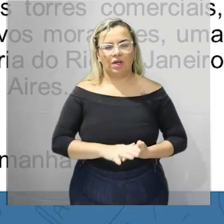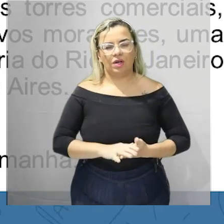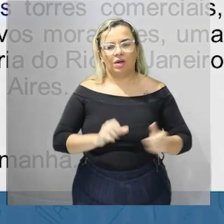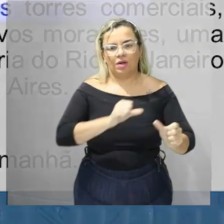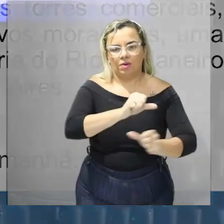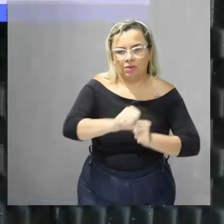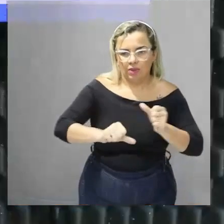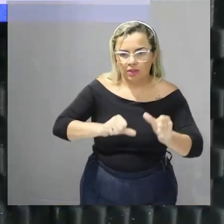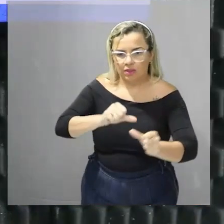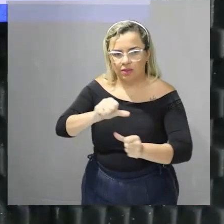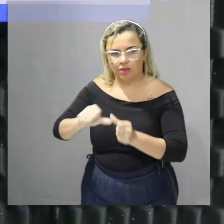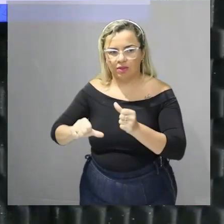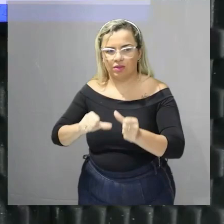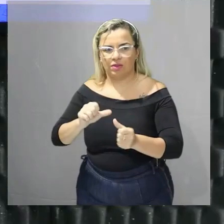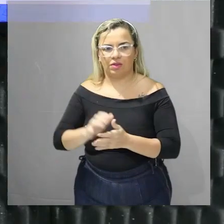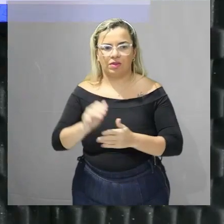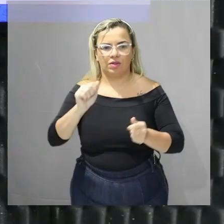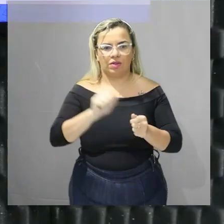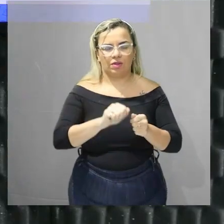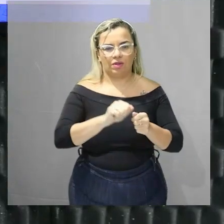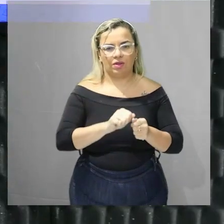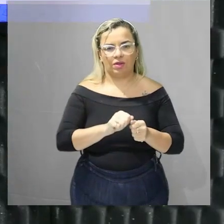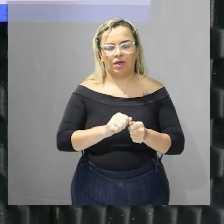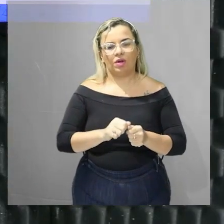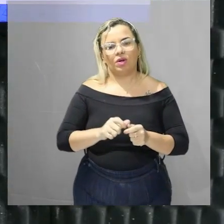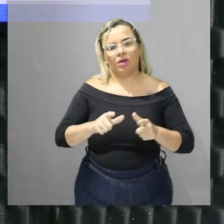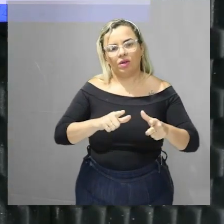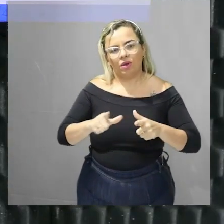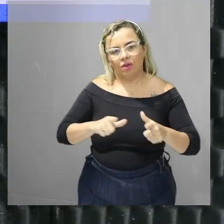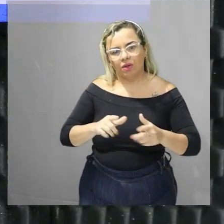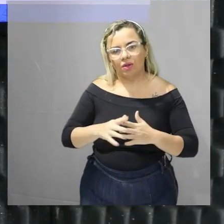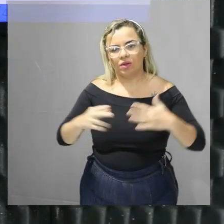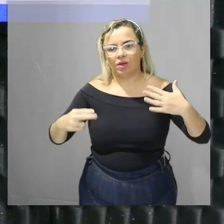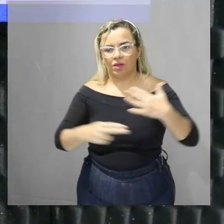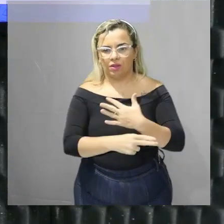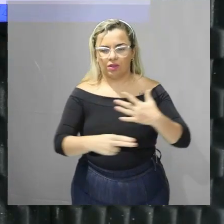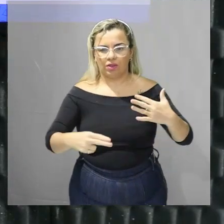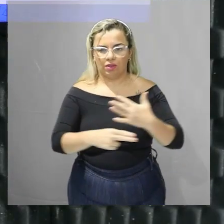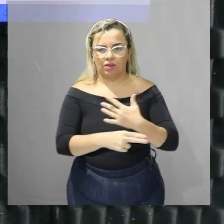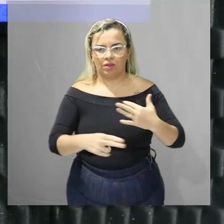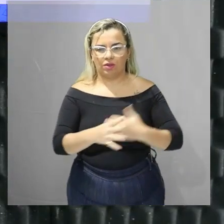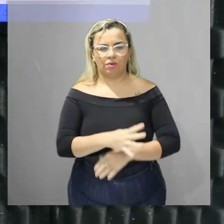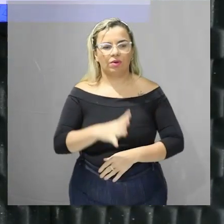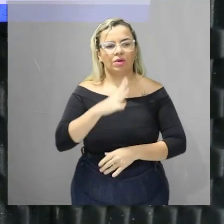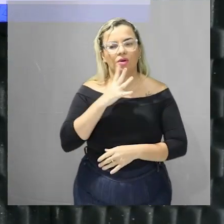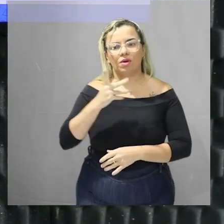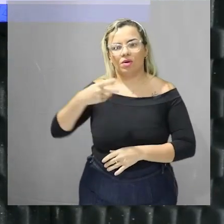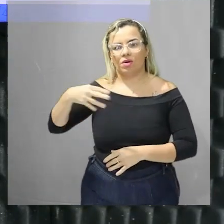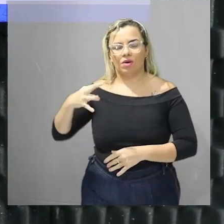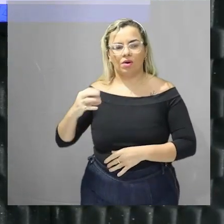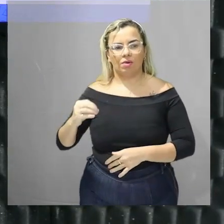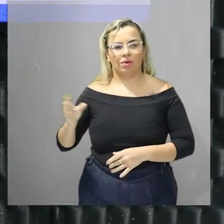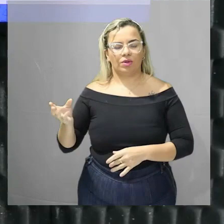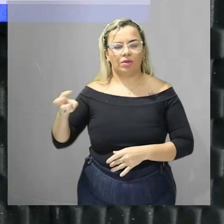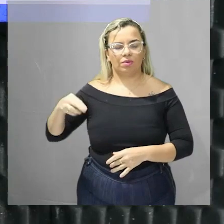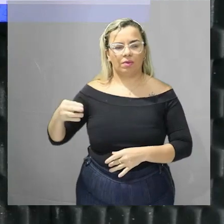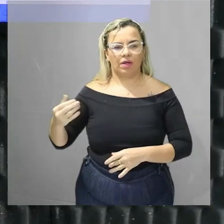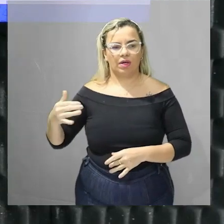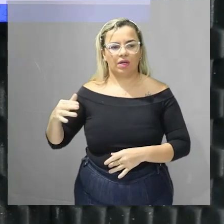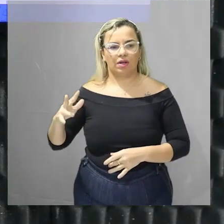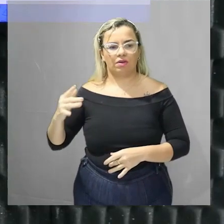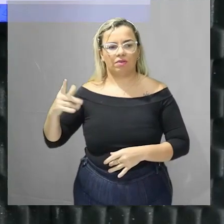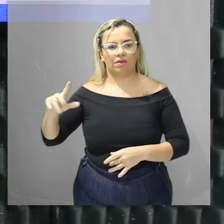transformações realizadas no escopo da operação urbana consorciada, conhecida como Porto Maravilha. Olha